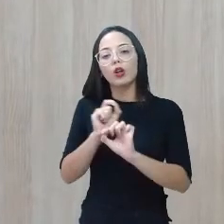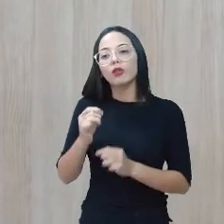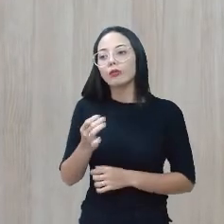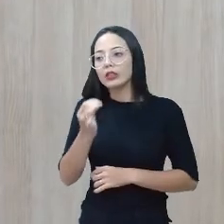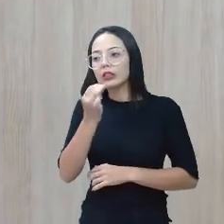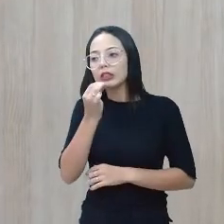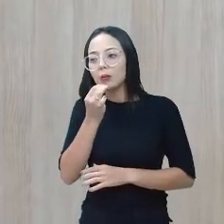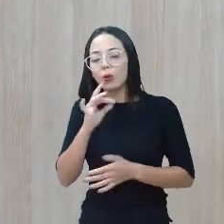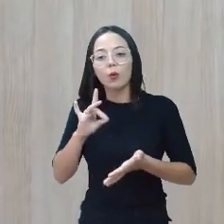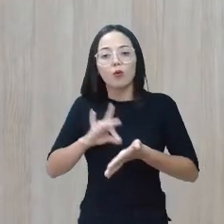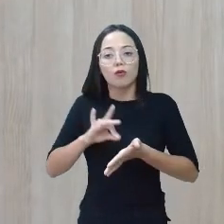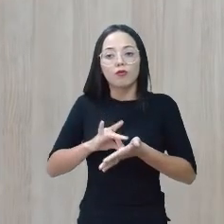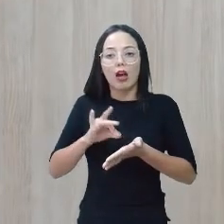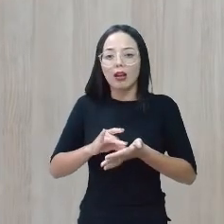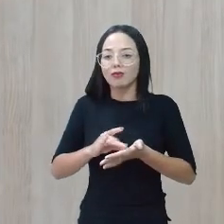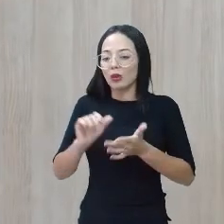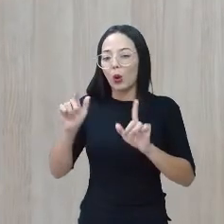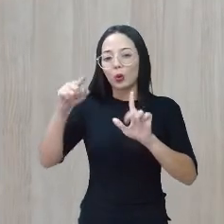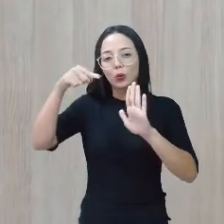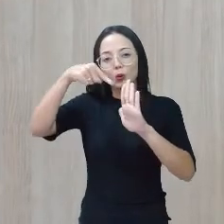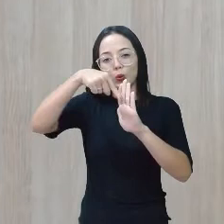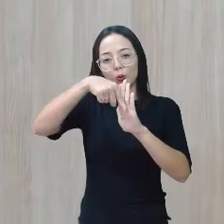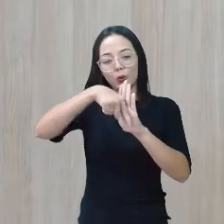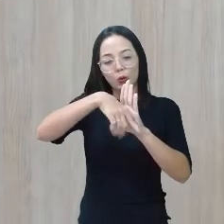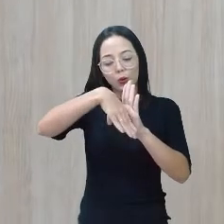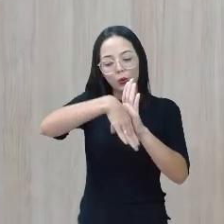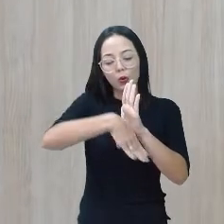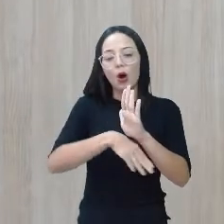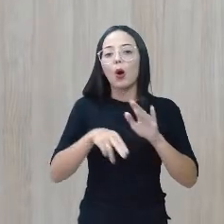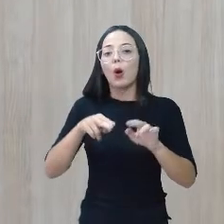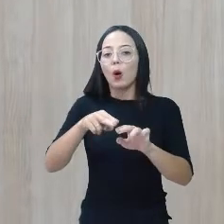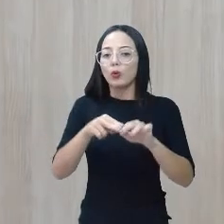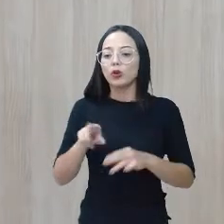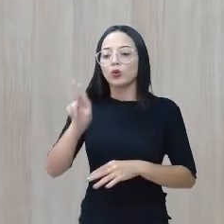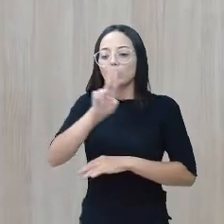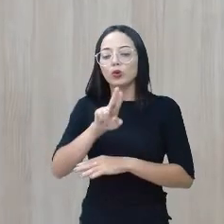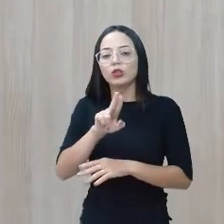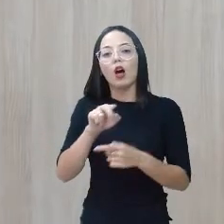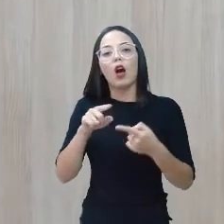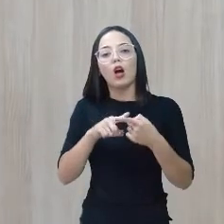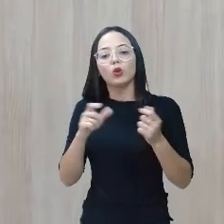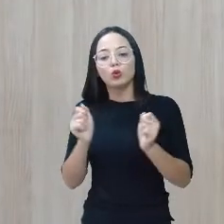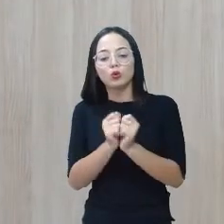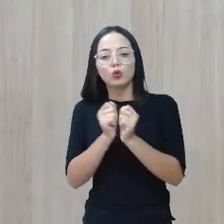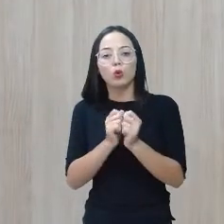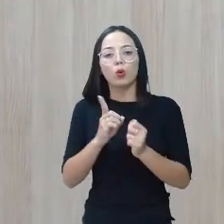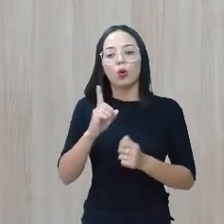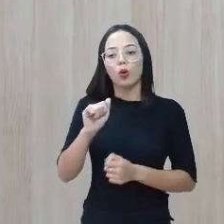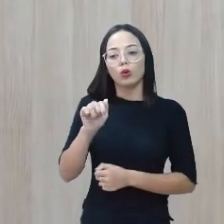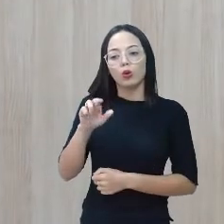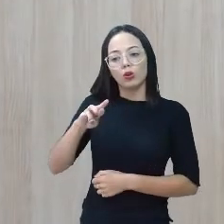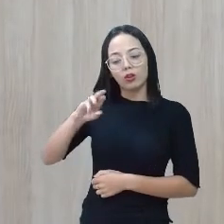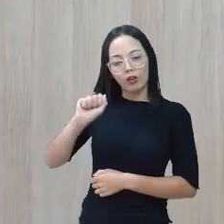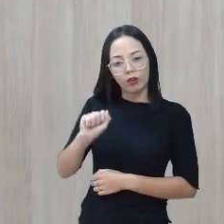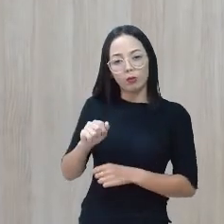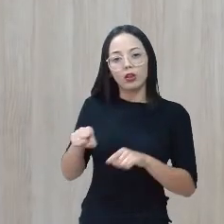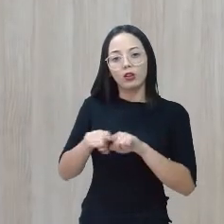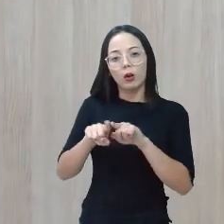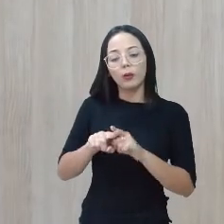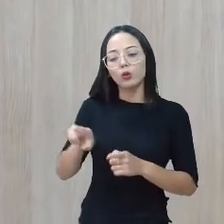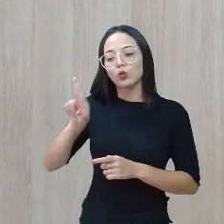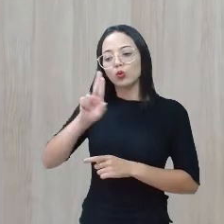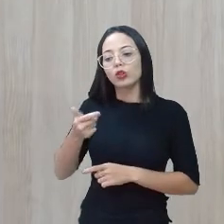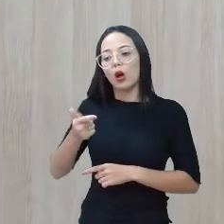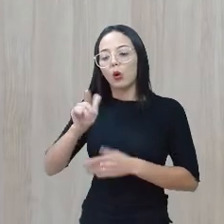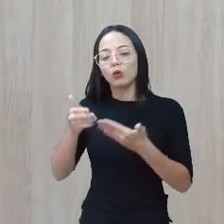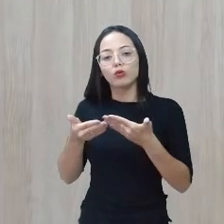realmente uma eficácia muito baixa, por isso que deve ser usado com outro como o diafragma, que a gente viu, e vamos ver outros a